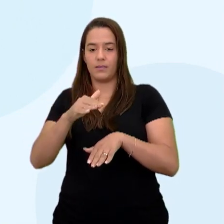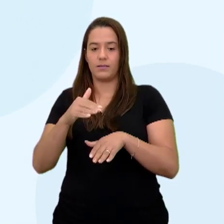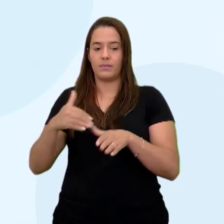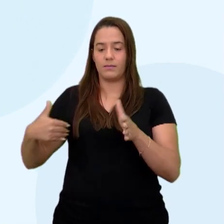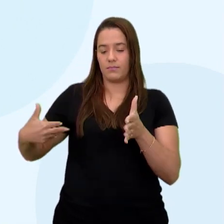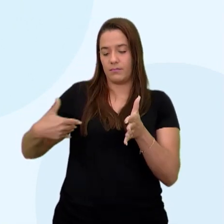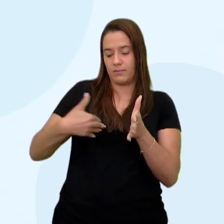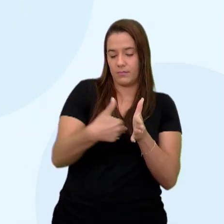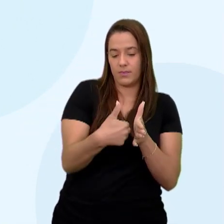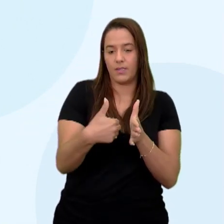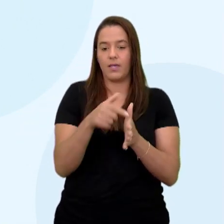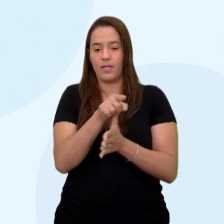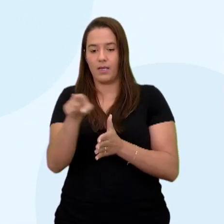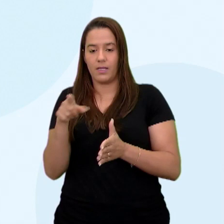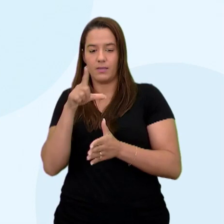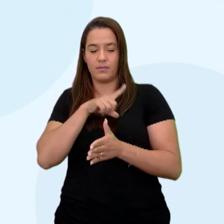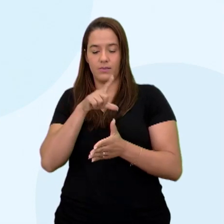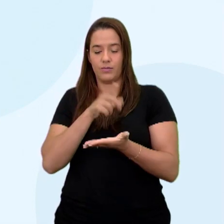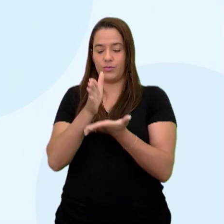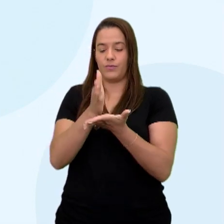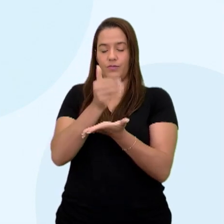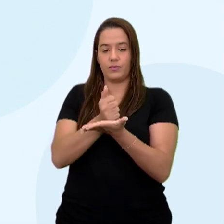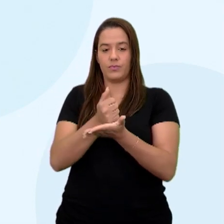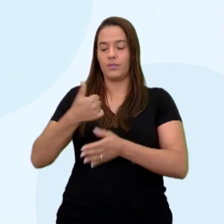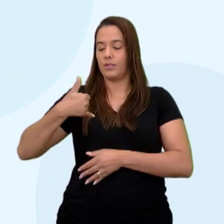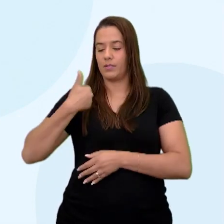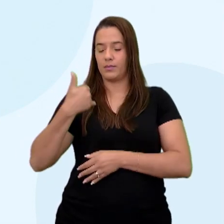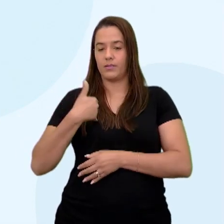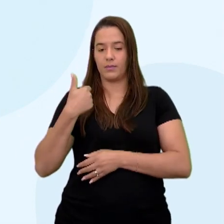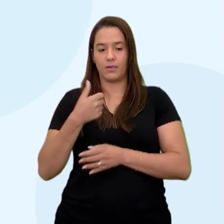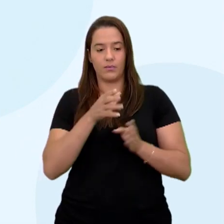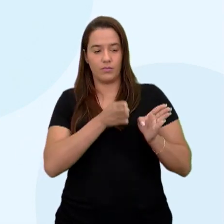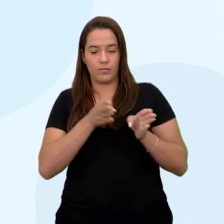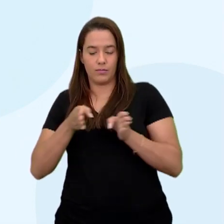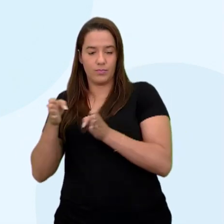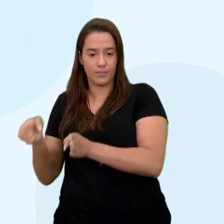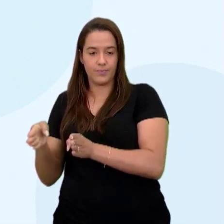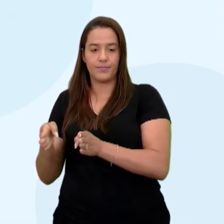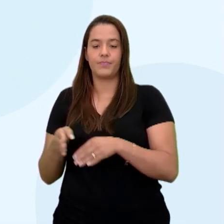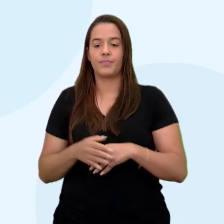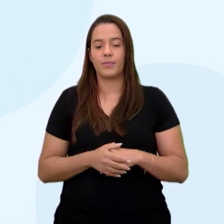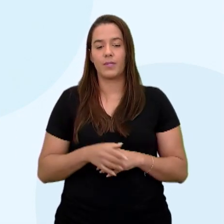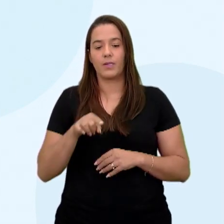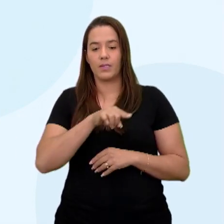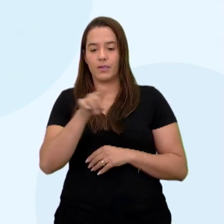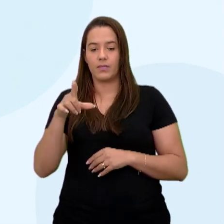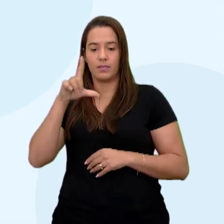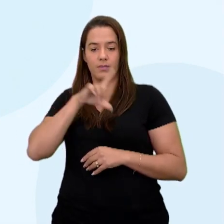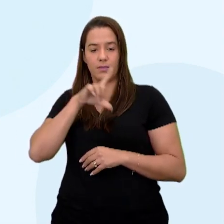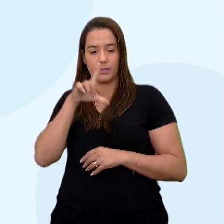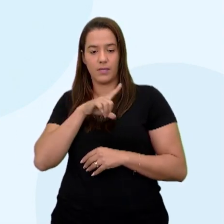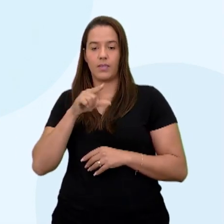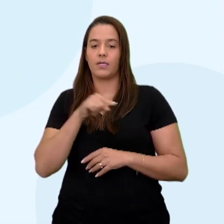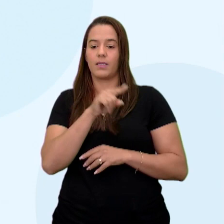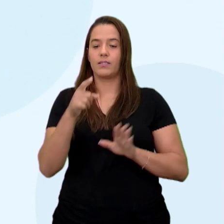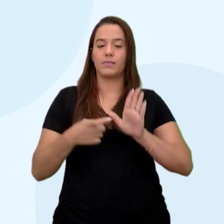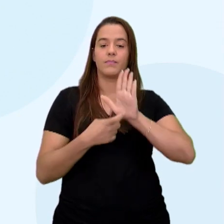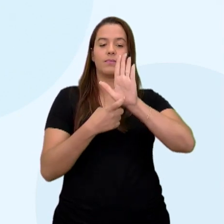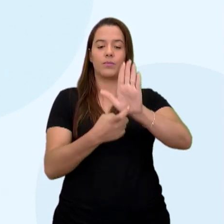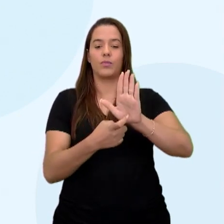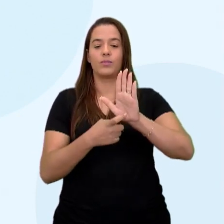são divididas em idades. A essas unidades cronoestratigráficas correspondem